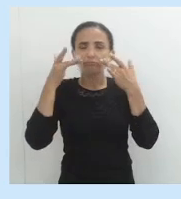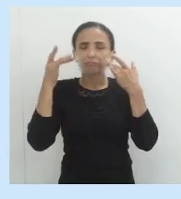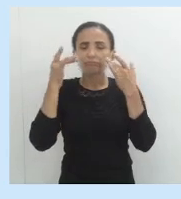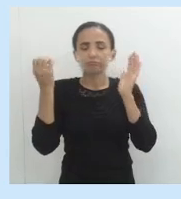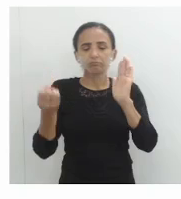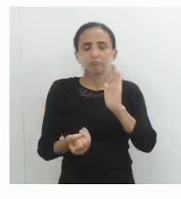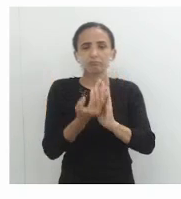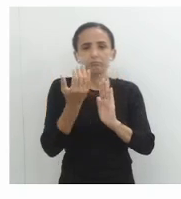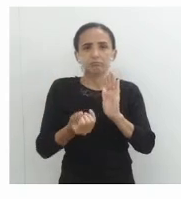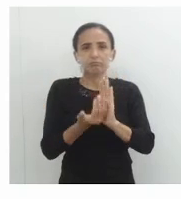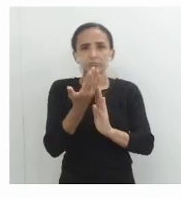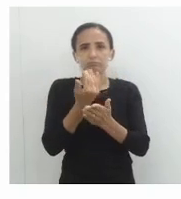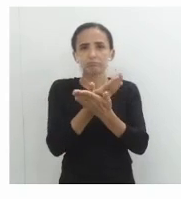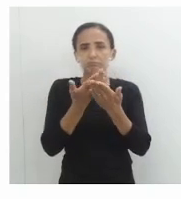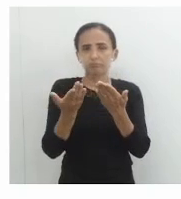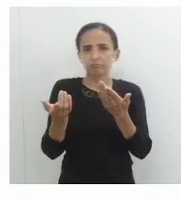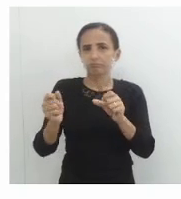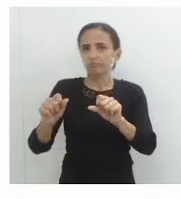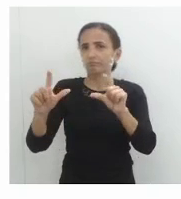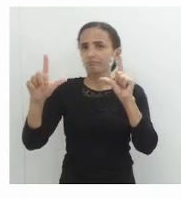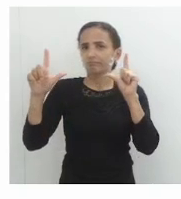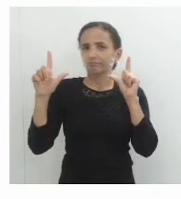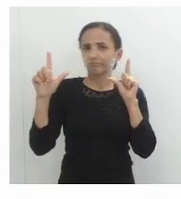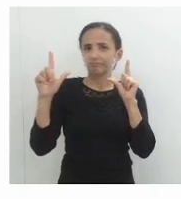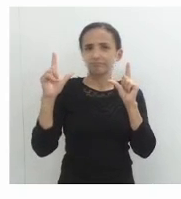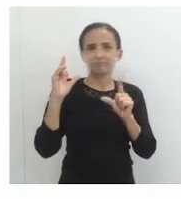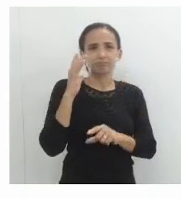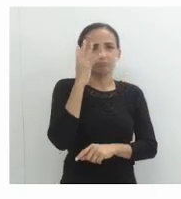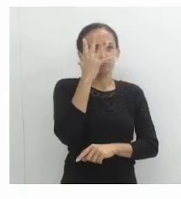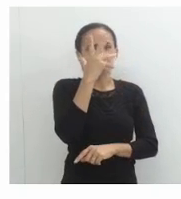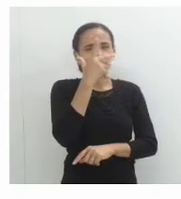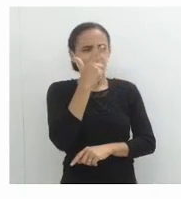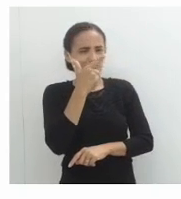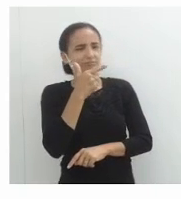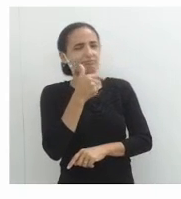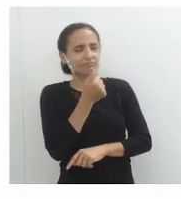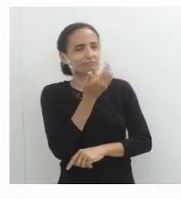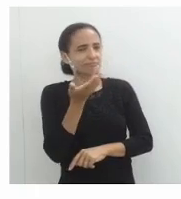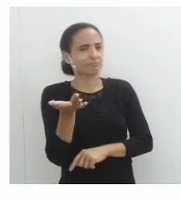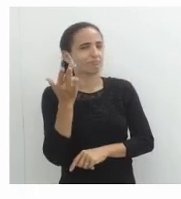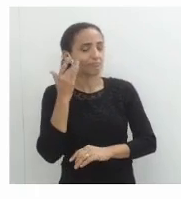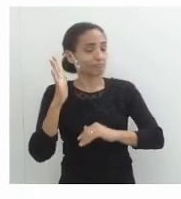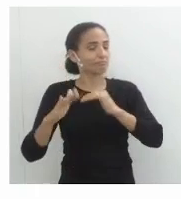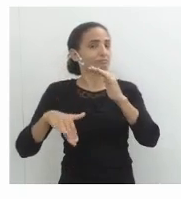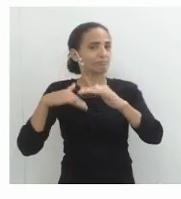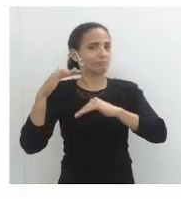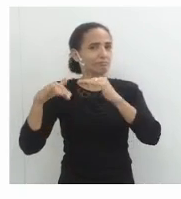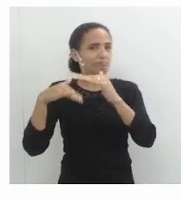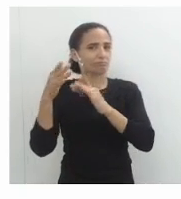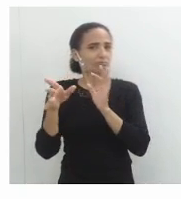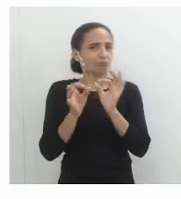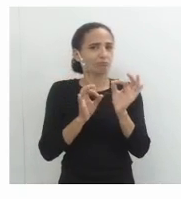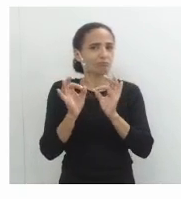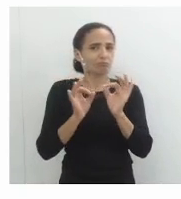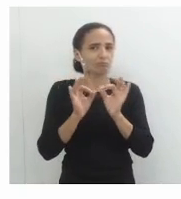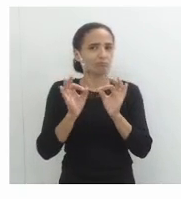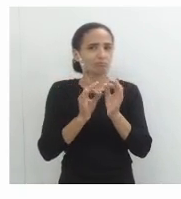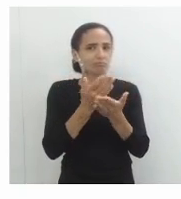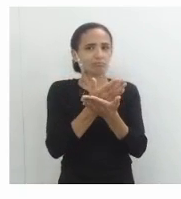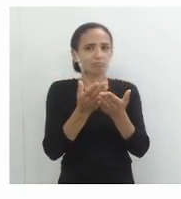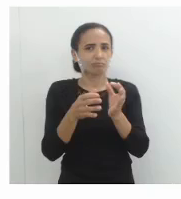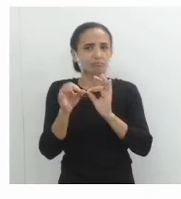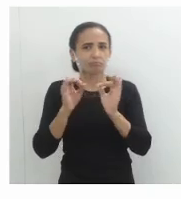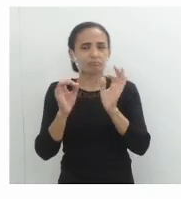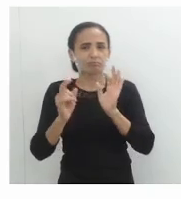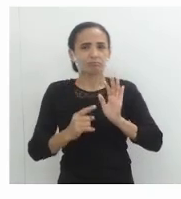Teatro Globe, que está aí na imagem, né, que agora já tem uma versão mais moderna, né, ele já foi modernizado, né, então foi o teatro que Shakespeare